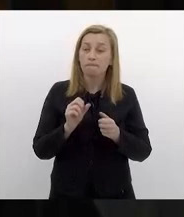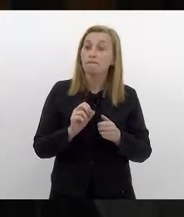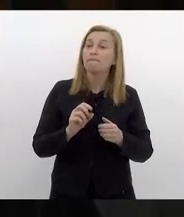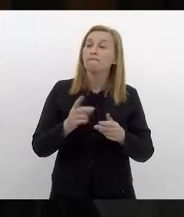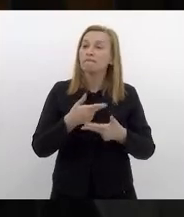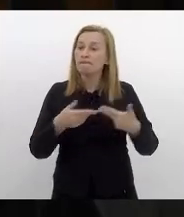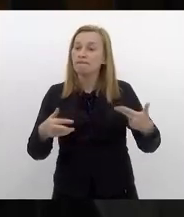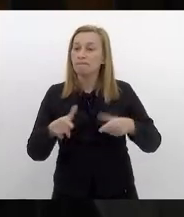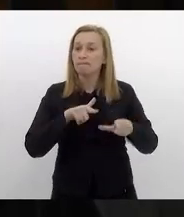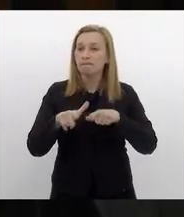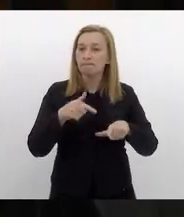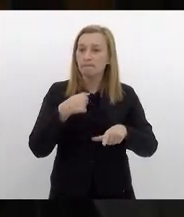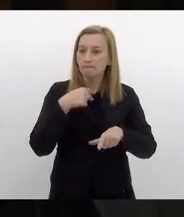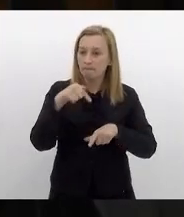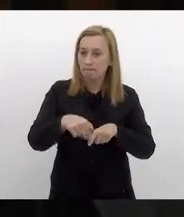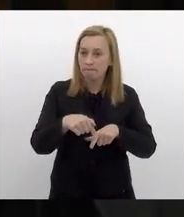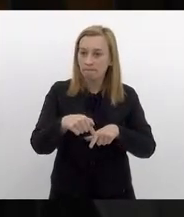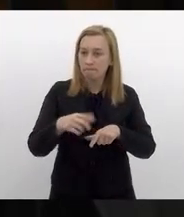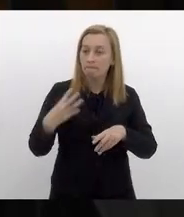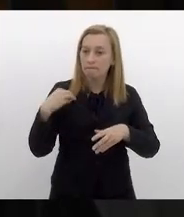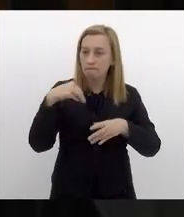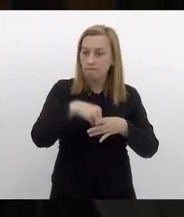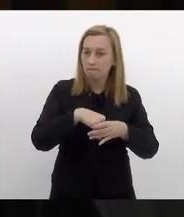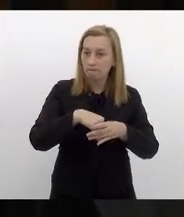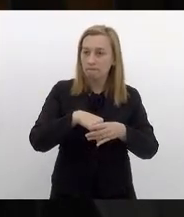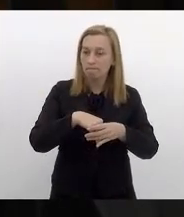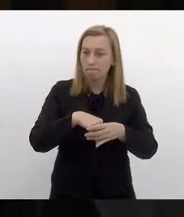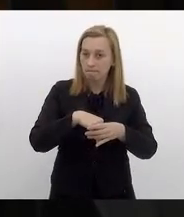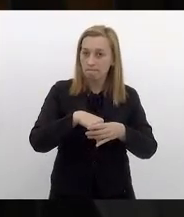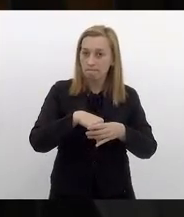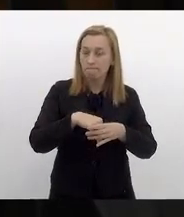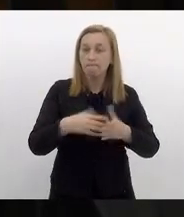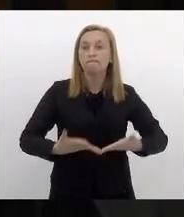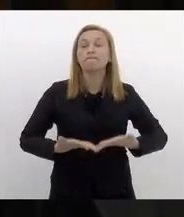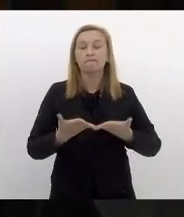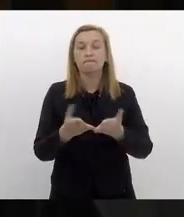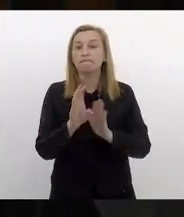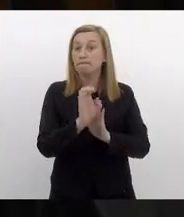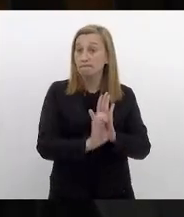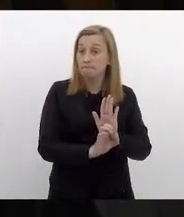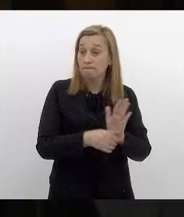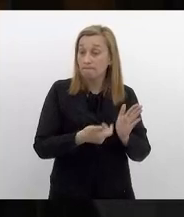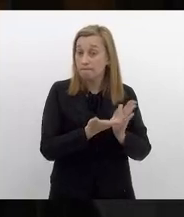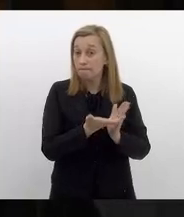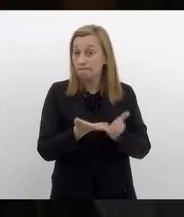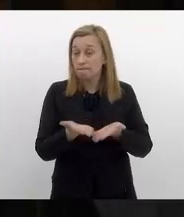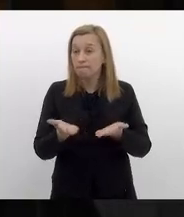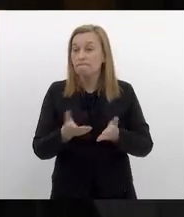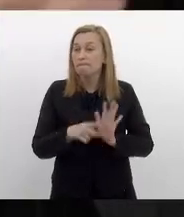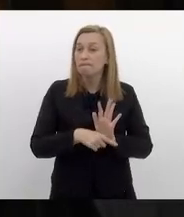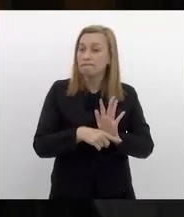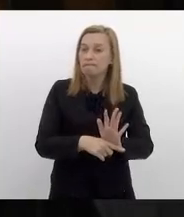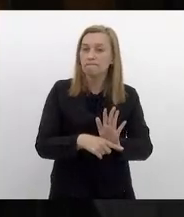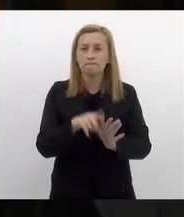vários mandatos aqui, e eu me incluo neles, que estamos oferecendo emendas para mitigar,